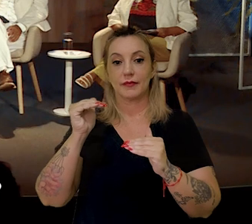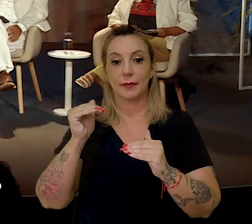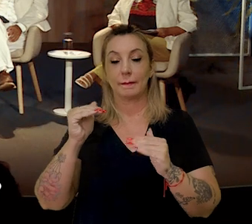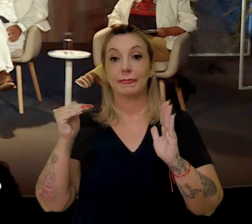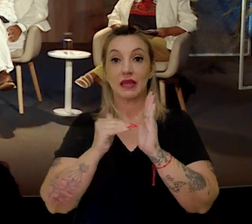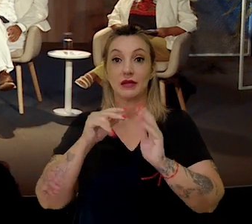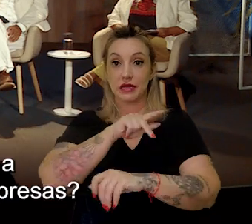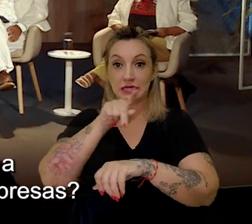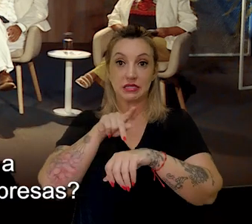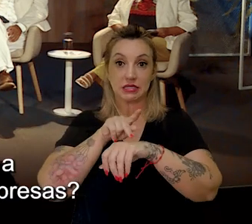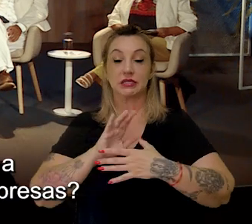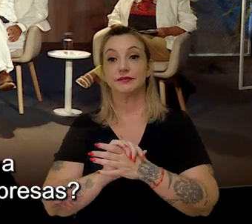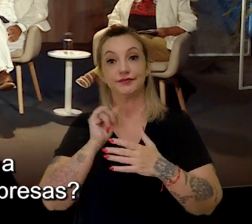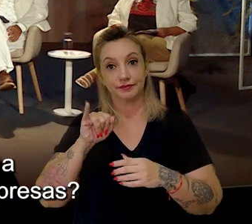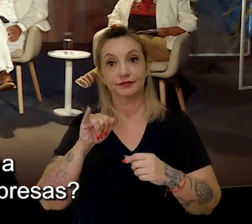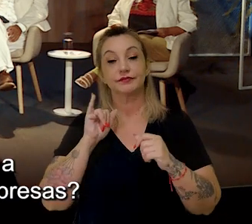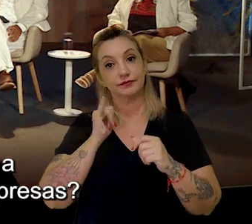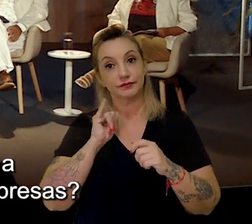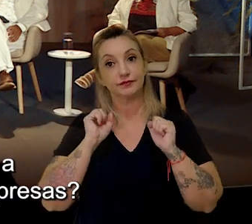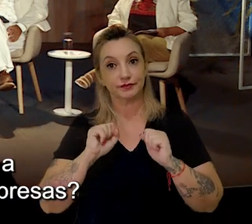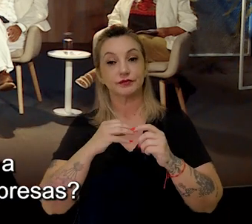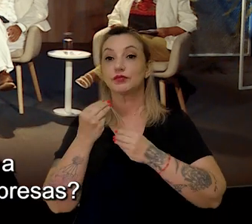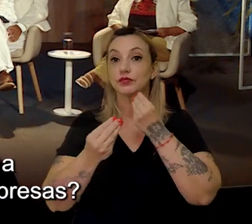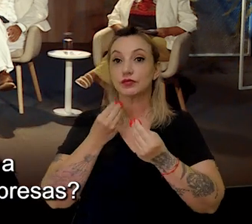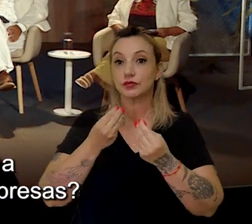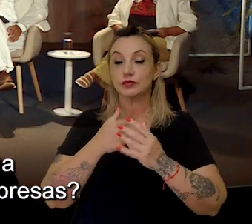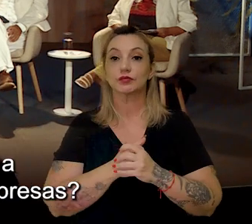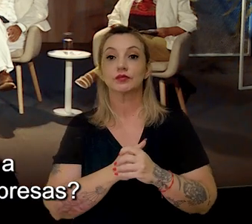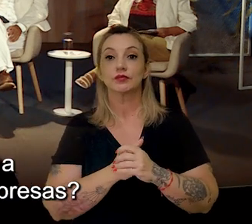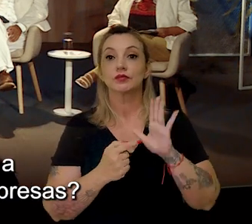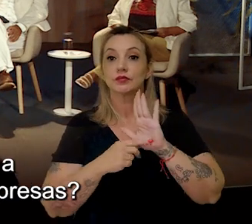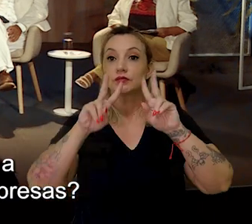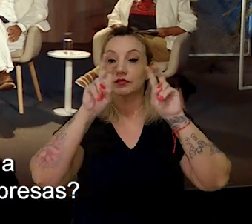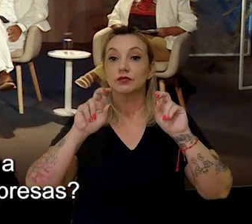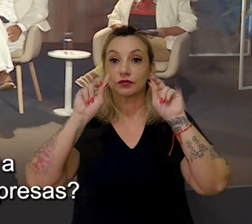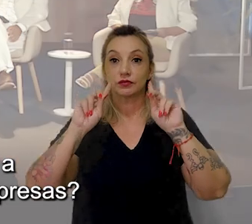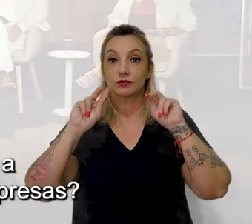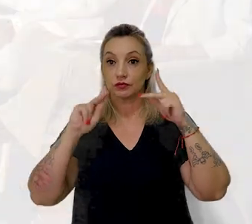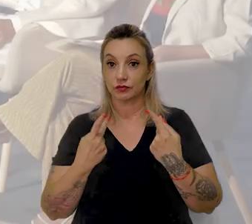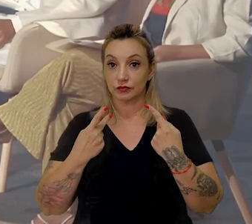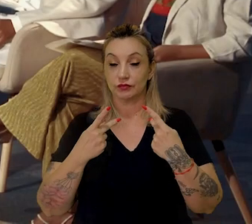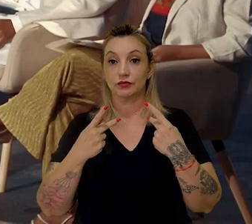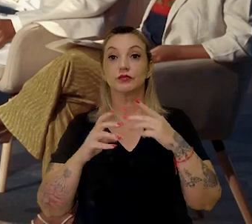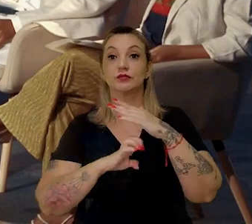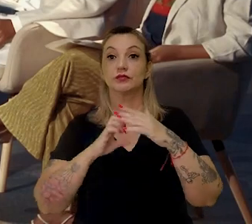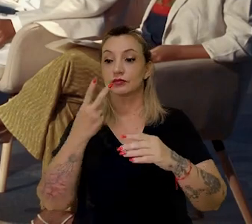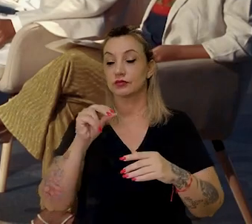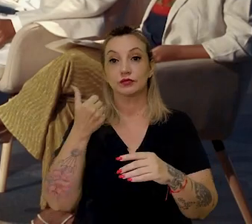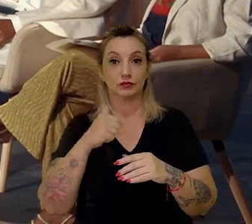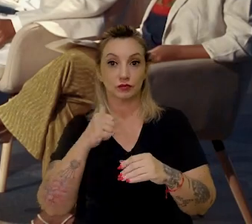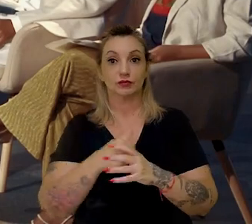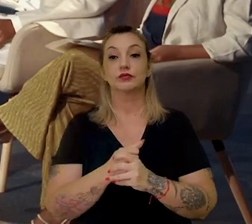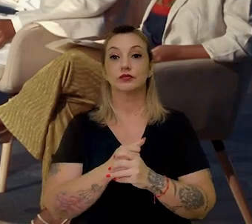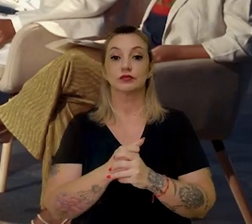fronteiras de países né se assim a gente pode dizer né como que a gente traz o tema de direitos humanos e empresas Até que em 2011 Esse